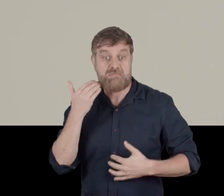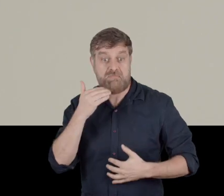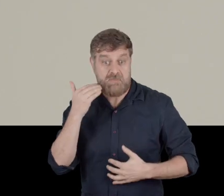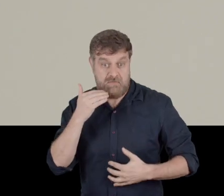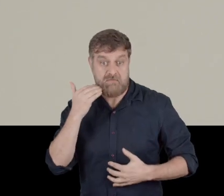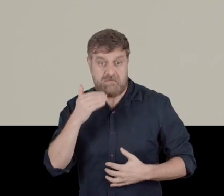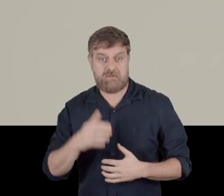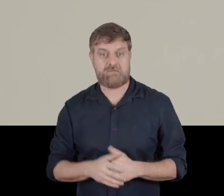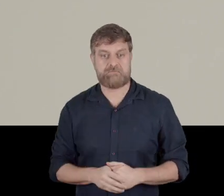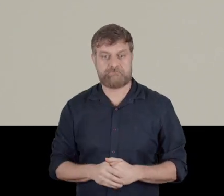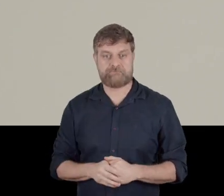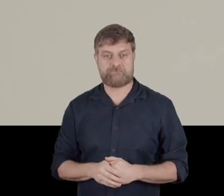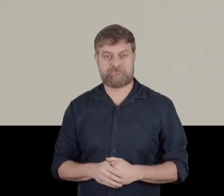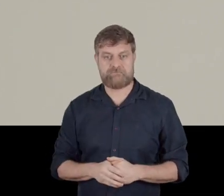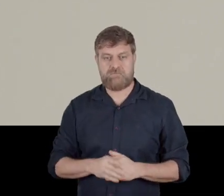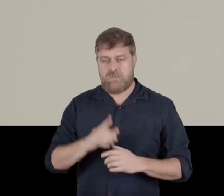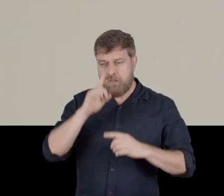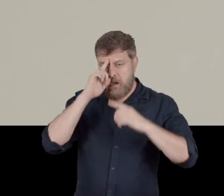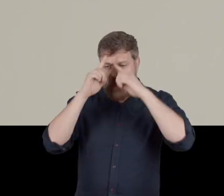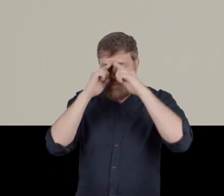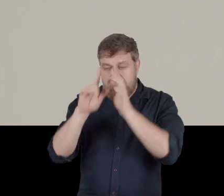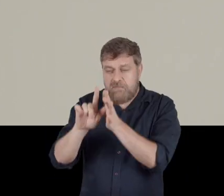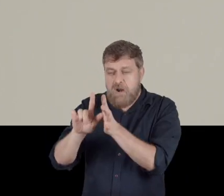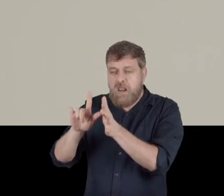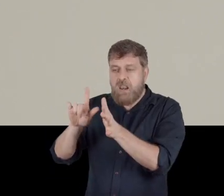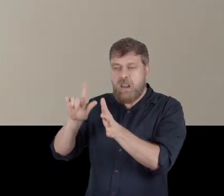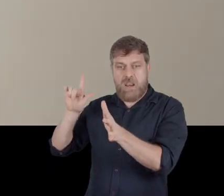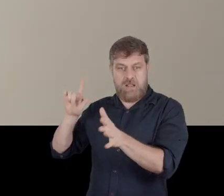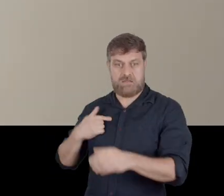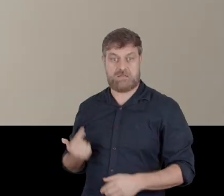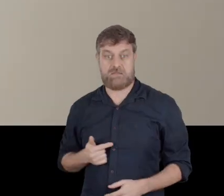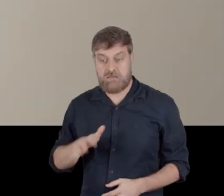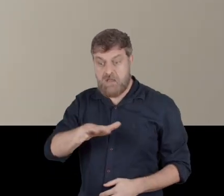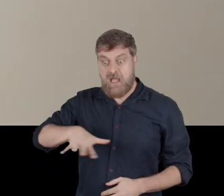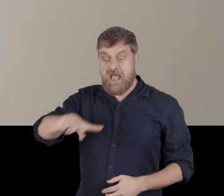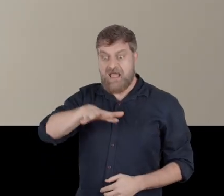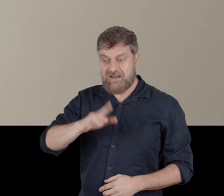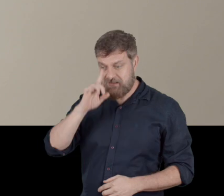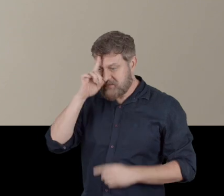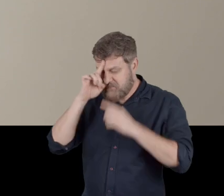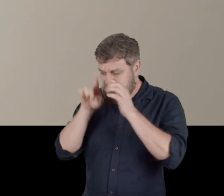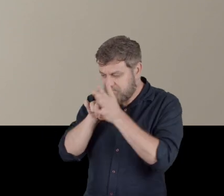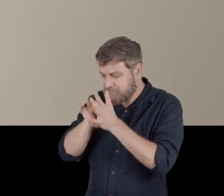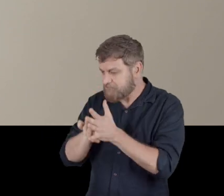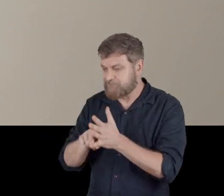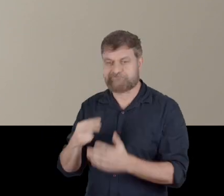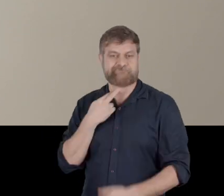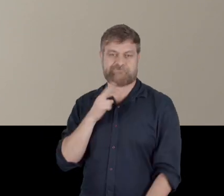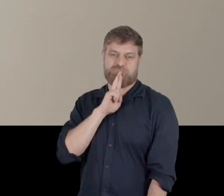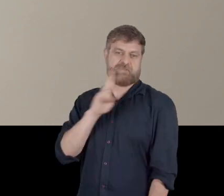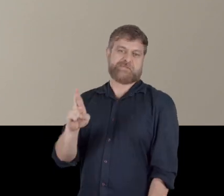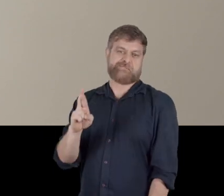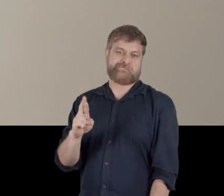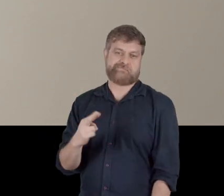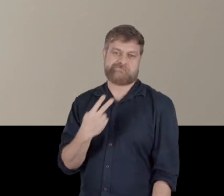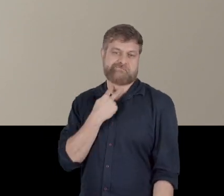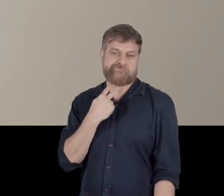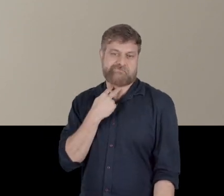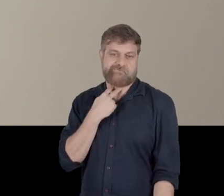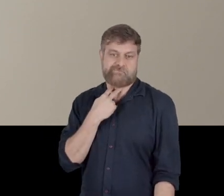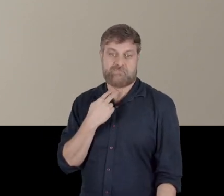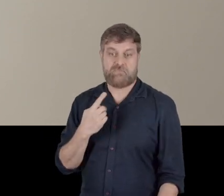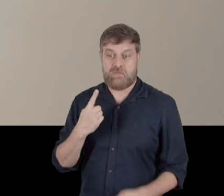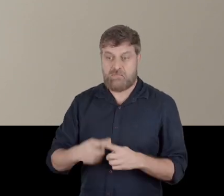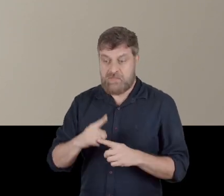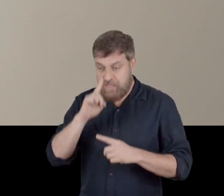Então, a dúvida vai muito atrás, na verdade, e uma parte dessa dúvida eu não consigo responder. Por quê? Porque a